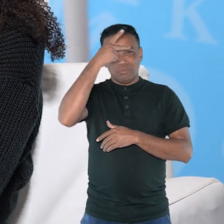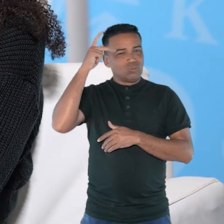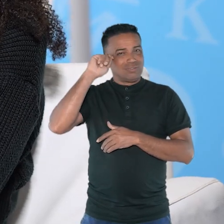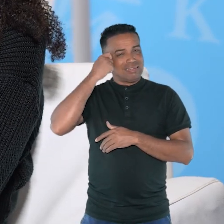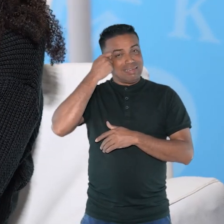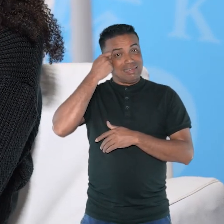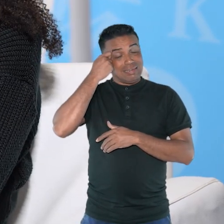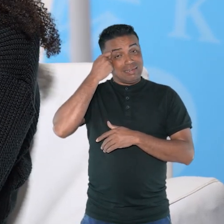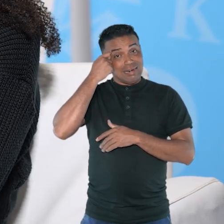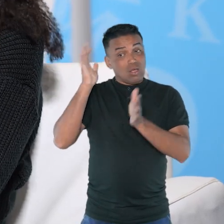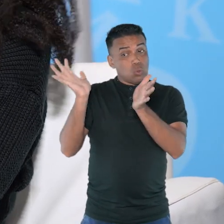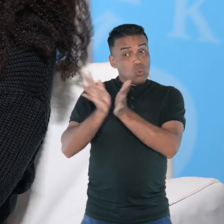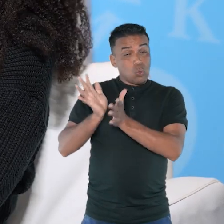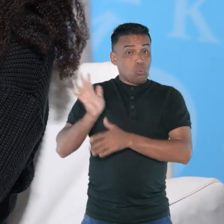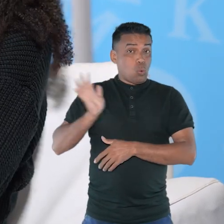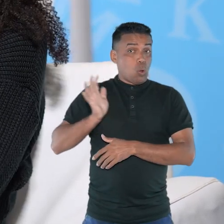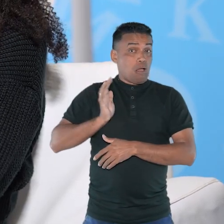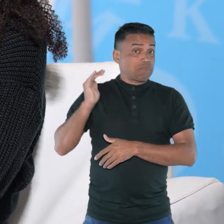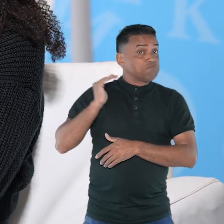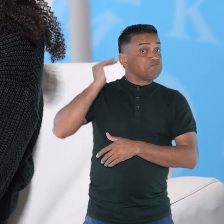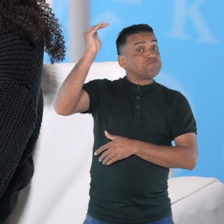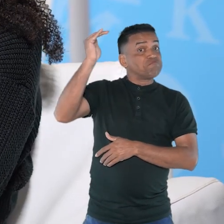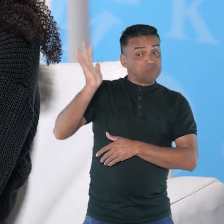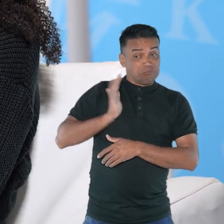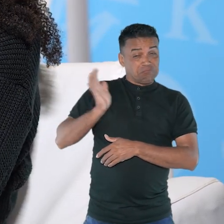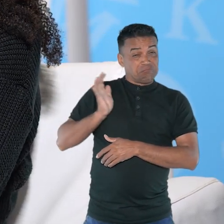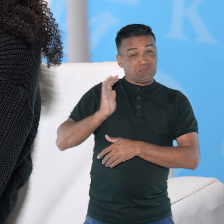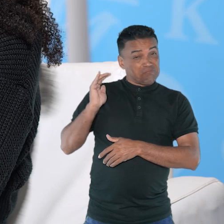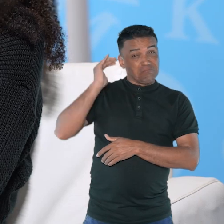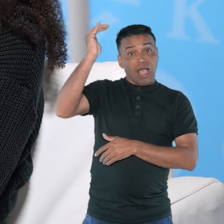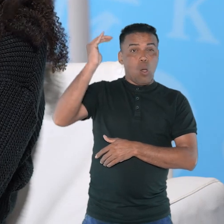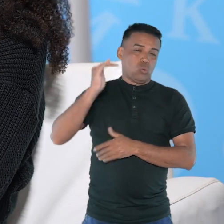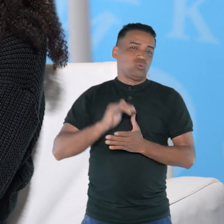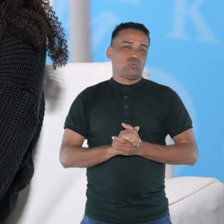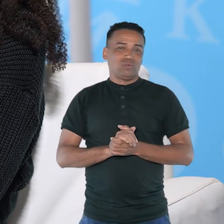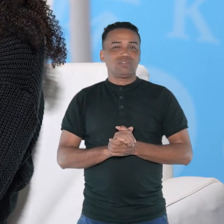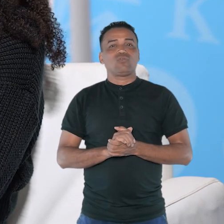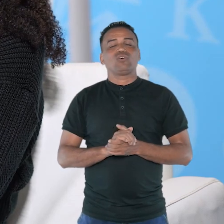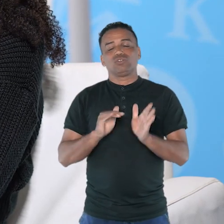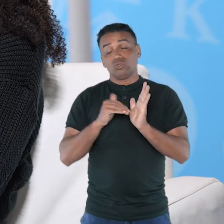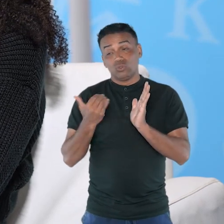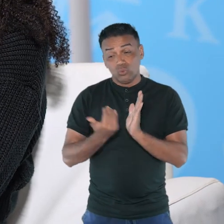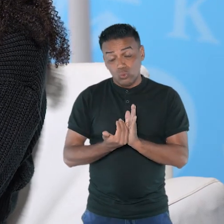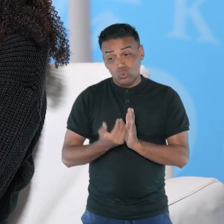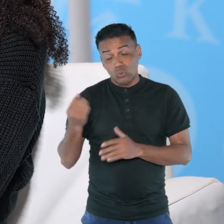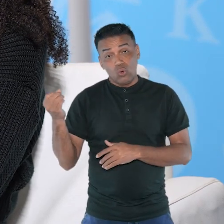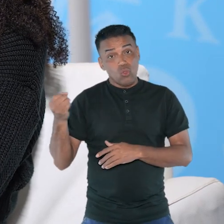média alta. Não era classe média, né? Era uma classe média alta. Então, foi tudo muito